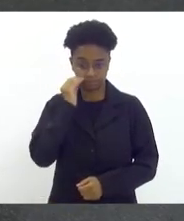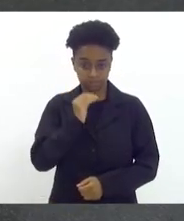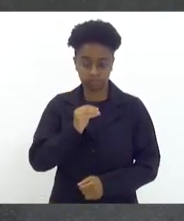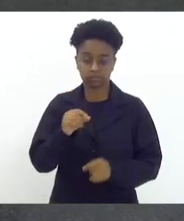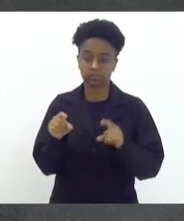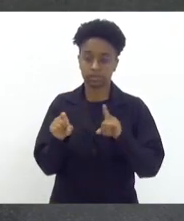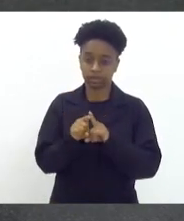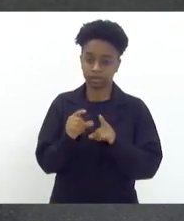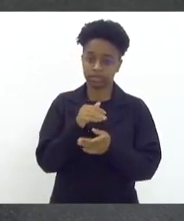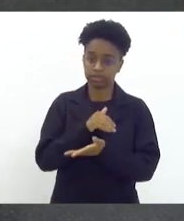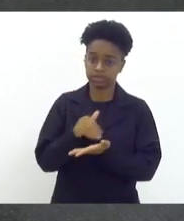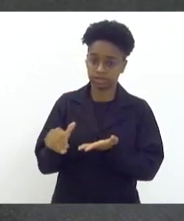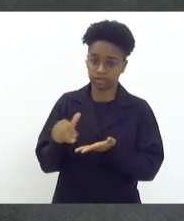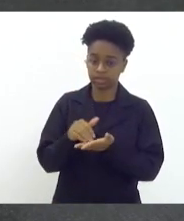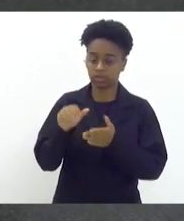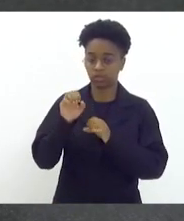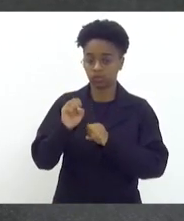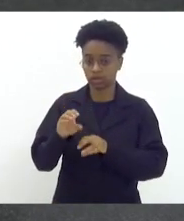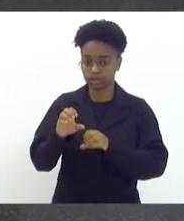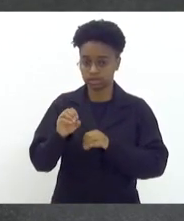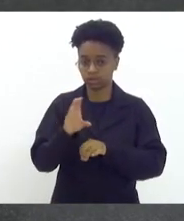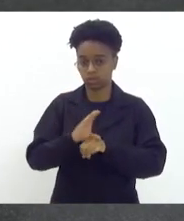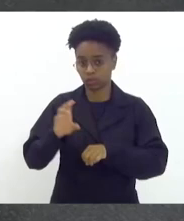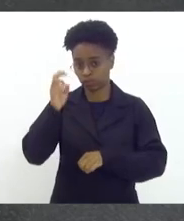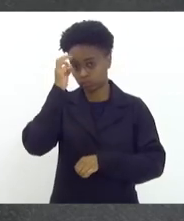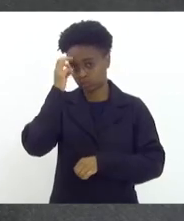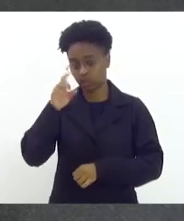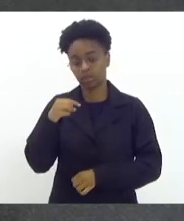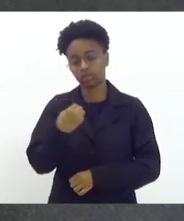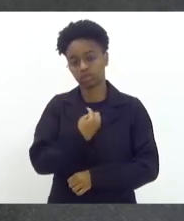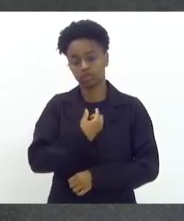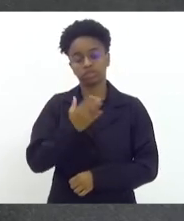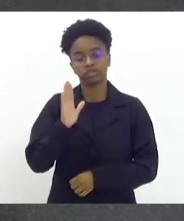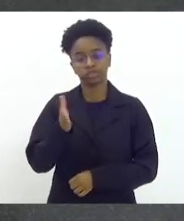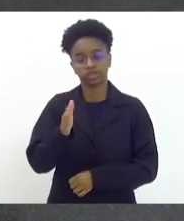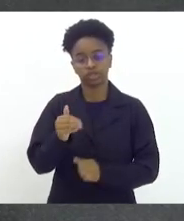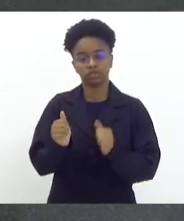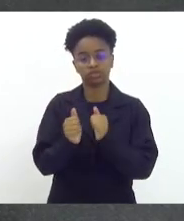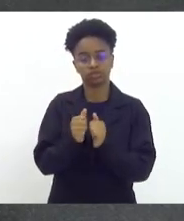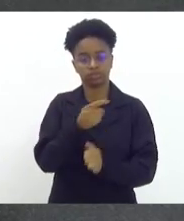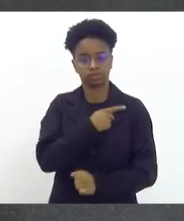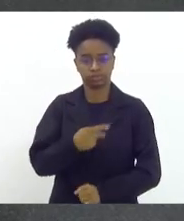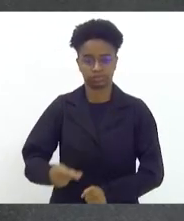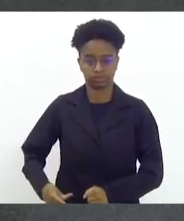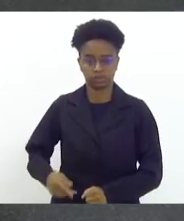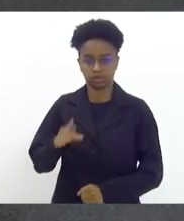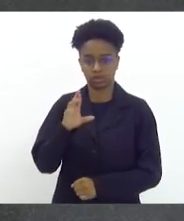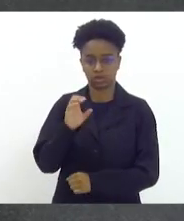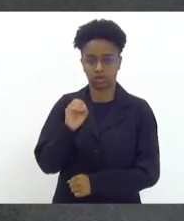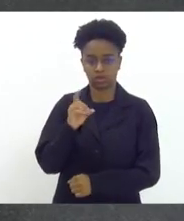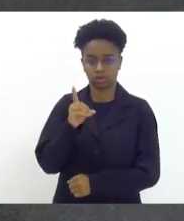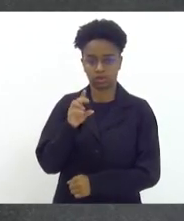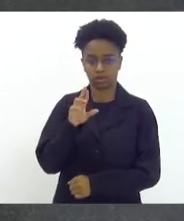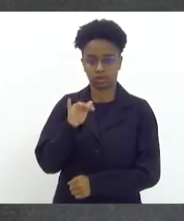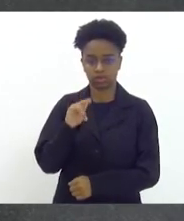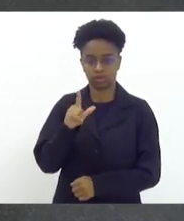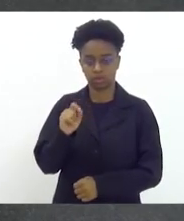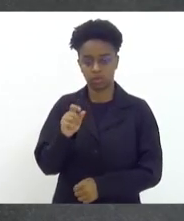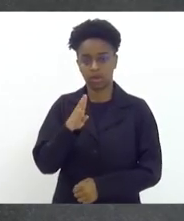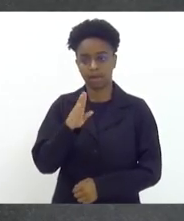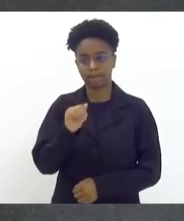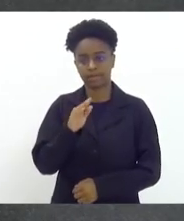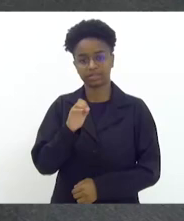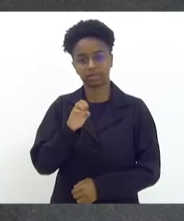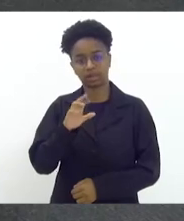e também a secretaria de educação e cultura já estivemos aí com o nosso presidente da casa Rodrigo Bacelar porque realmente